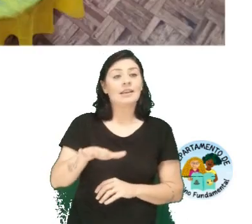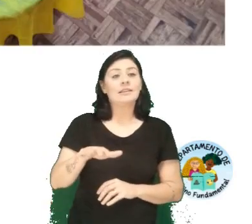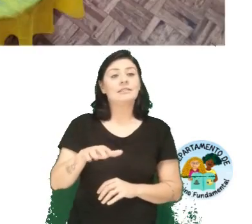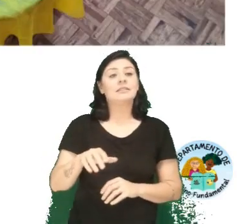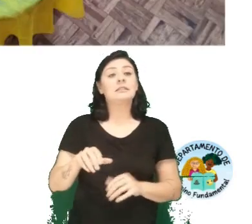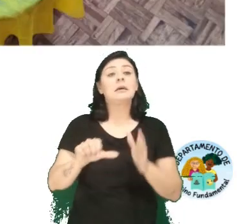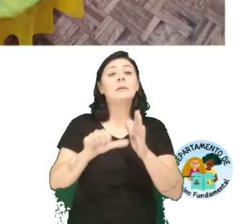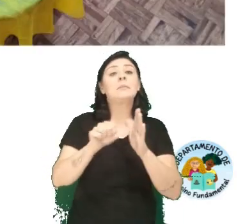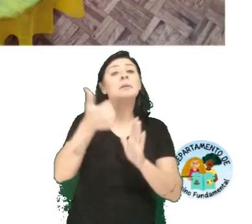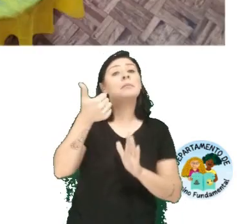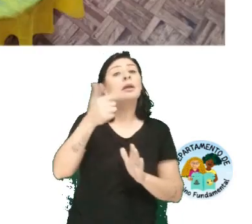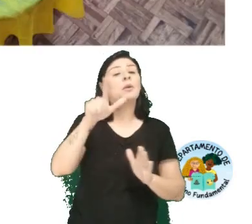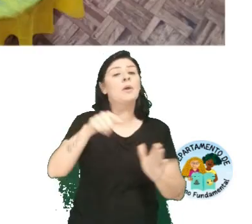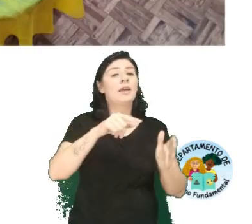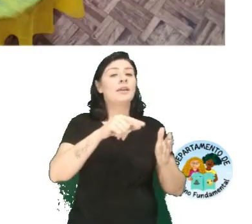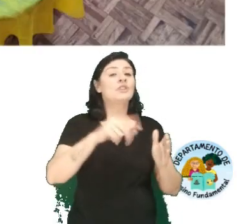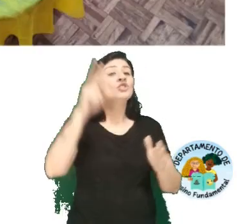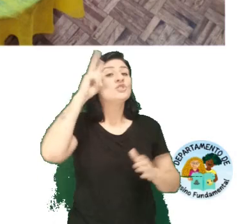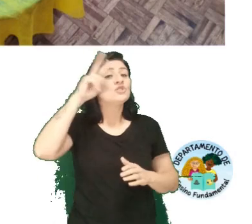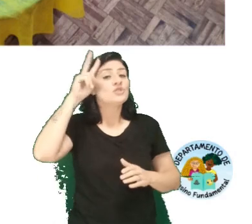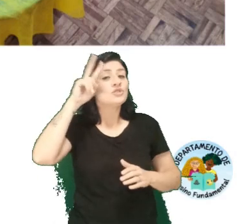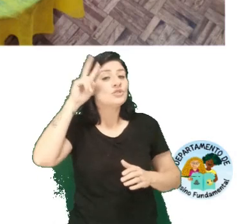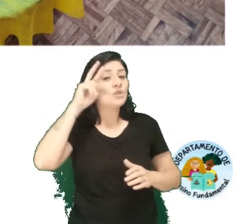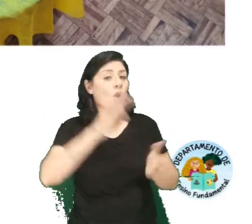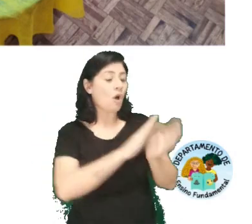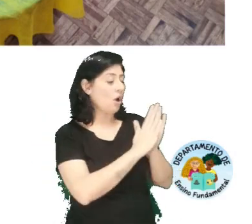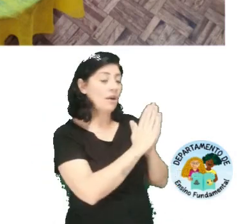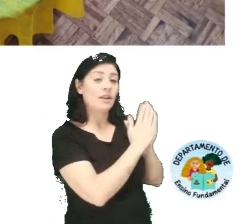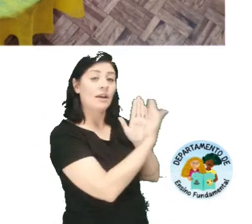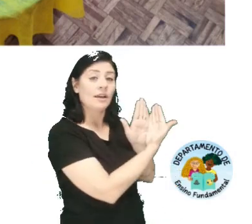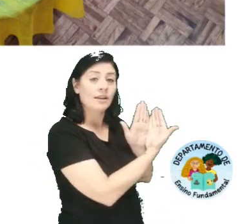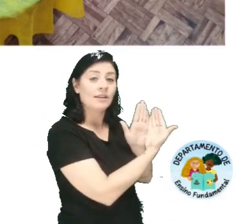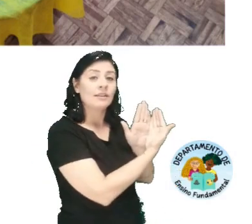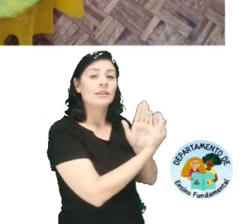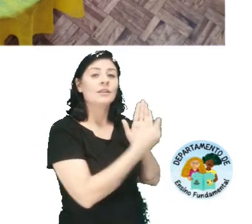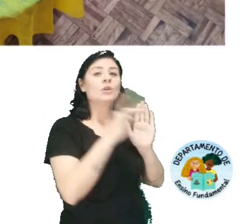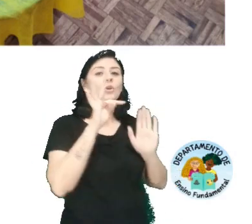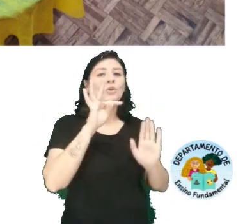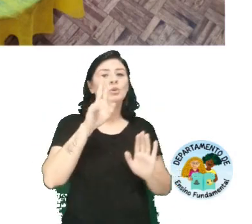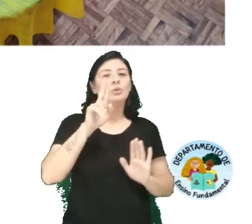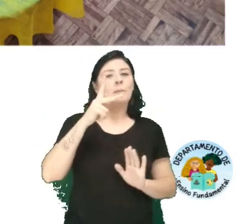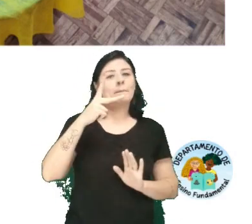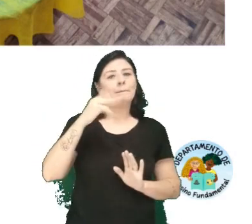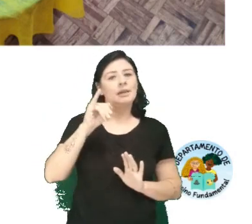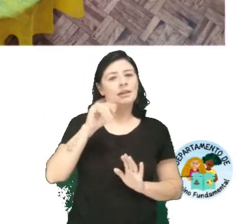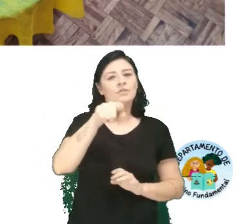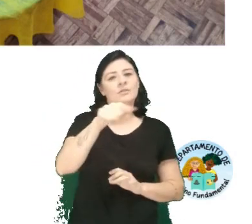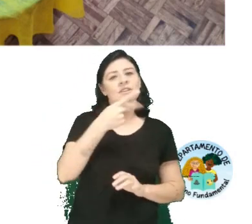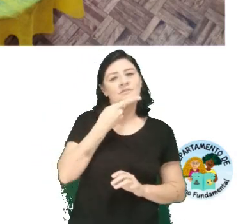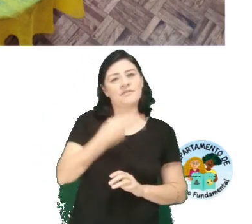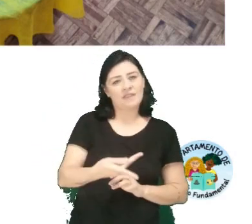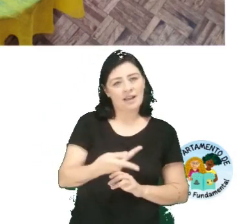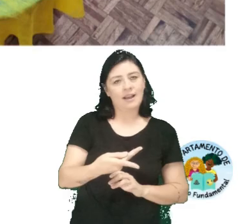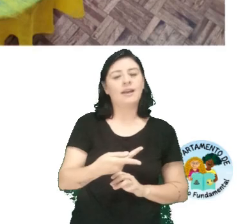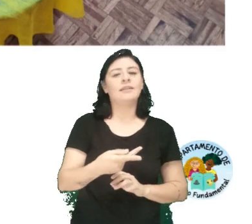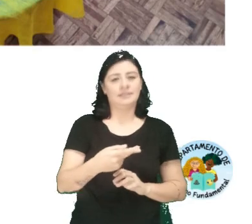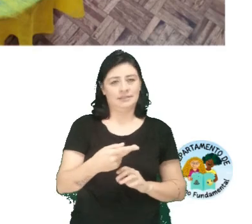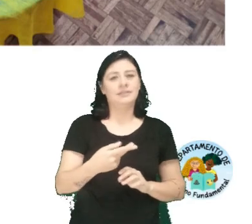primeiro, ouviram a leitura do livro O Tupi que Você Fala, do